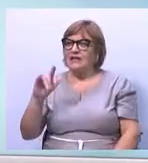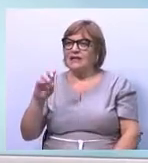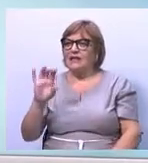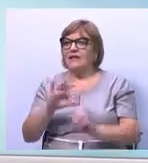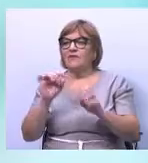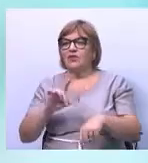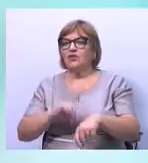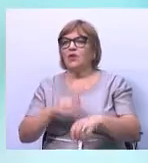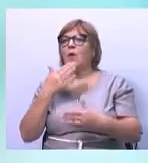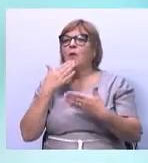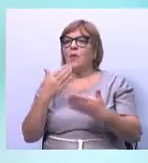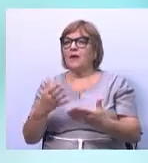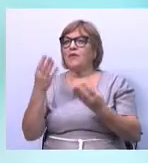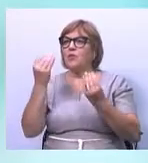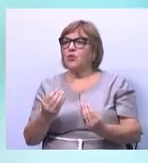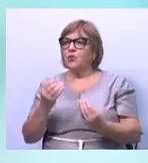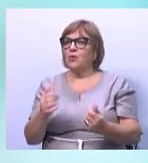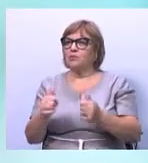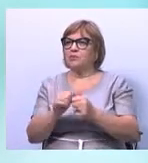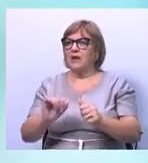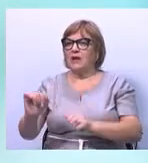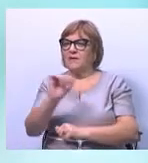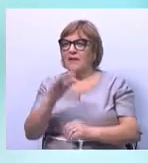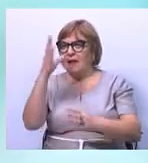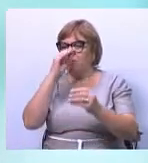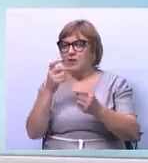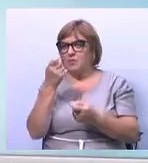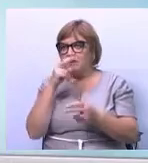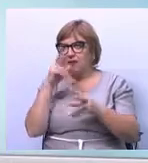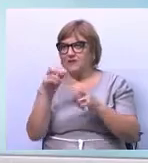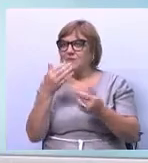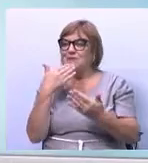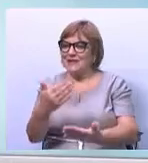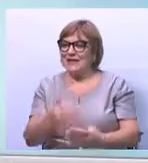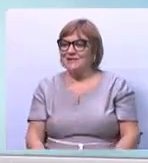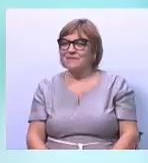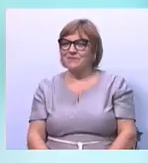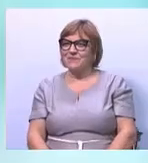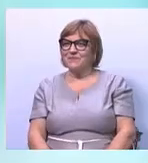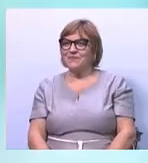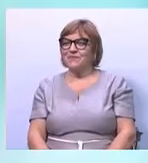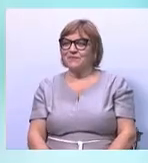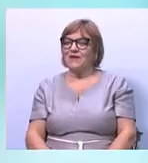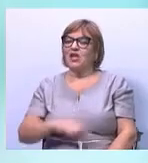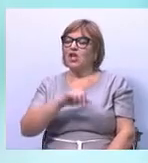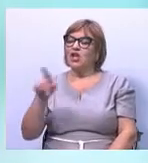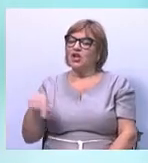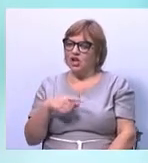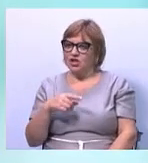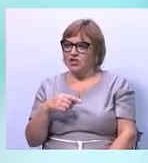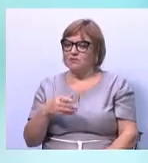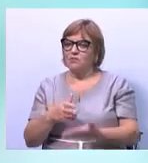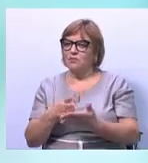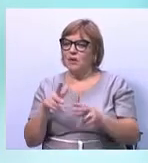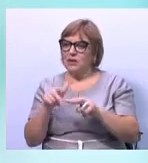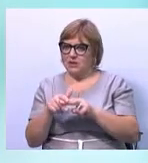nosso tempo, resta-me agradecer, foi muito bom estar consigo aqui a aprender um pouco mais da aromaterapia. Muito obrigada. Obrigada. Ora, nós, como é habitual, seguimos para um